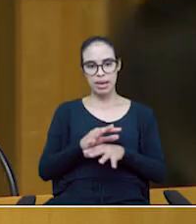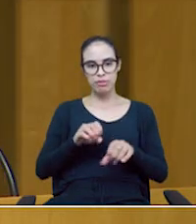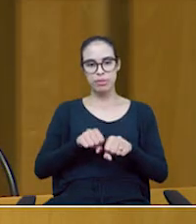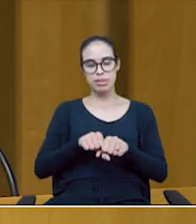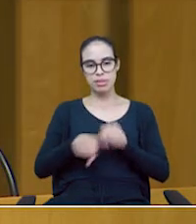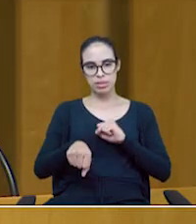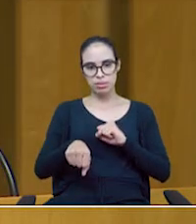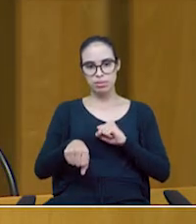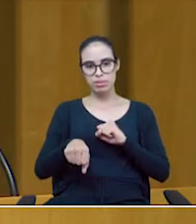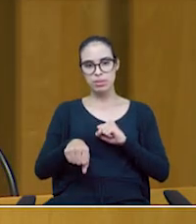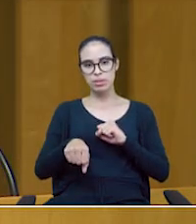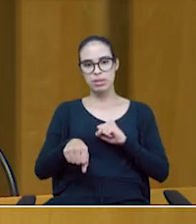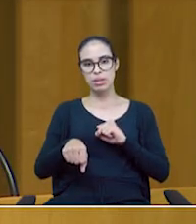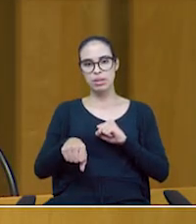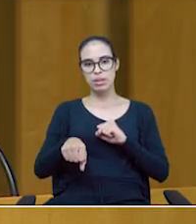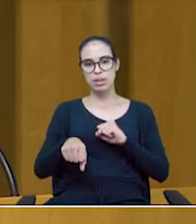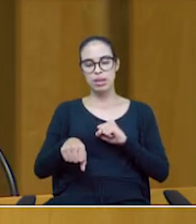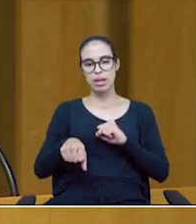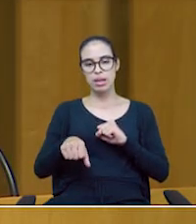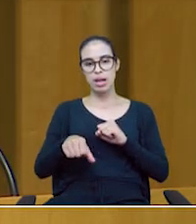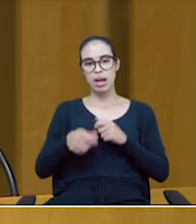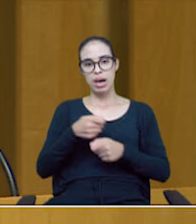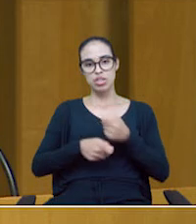sobre administração judiciária,